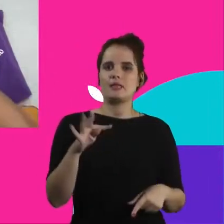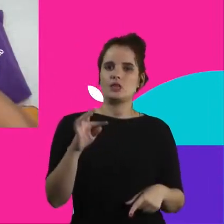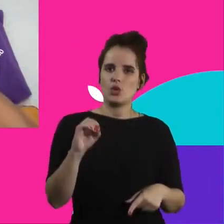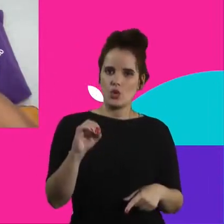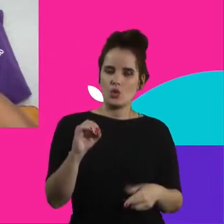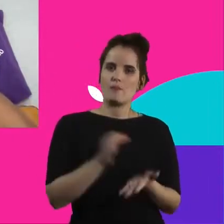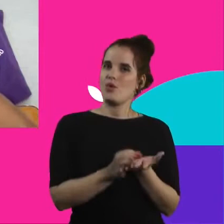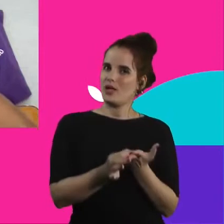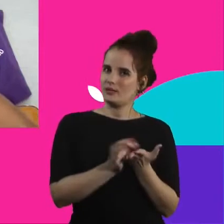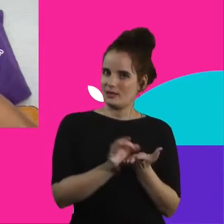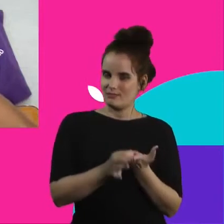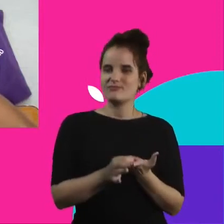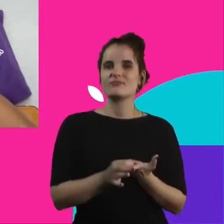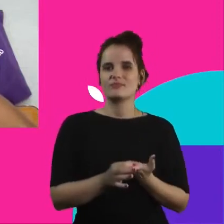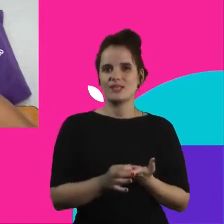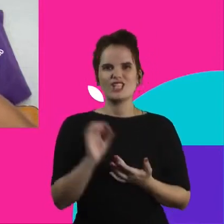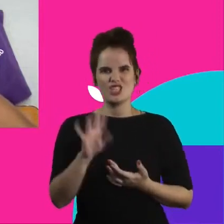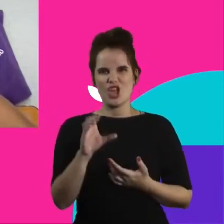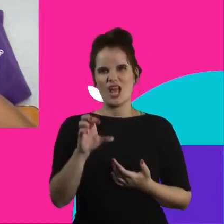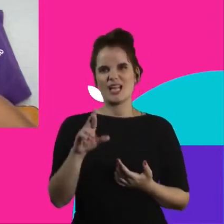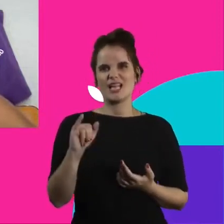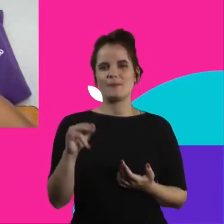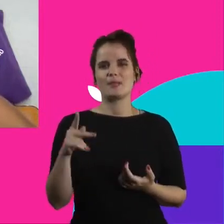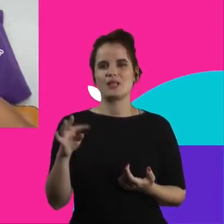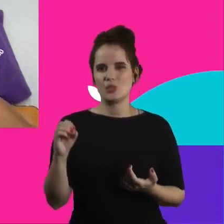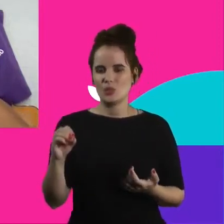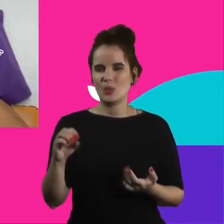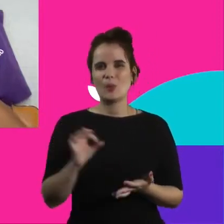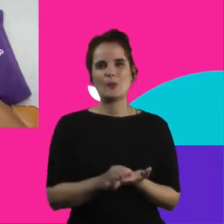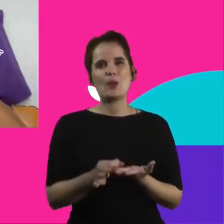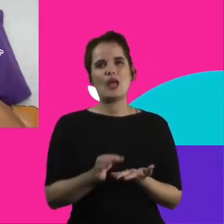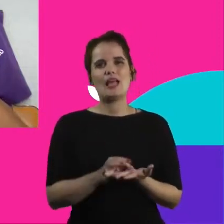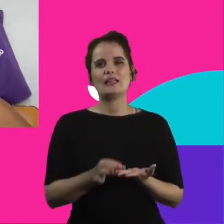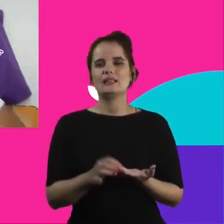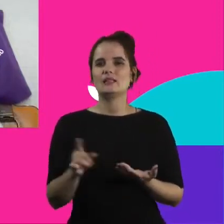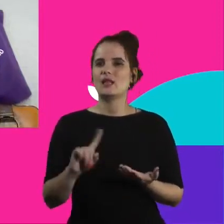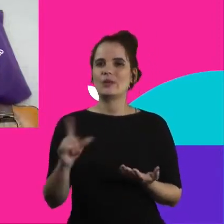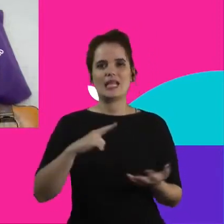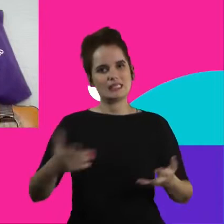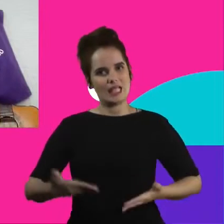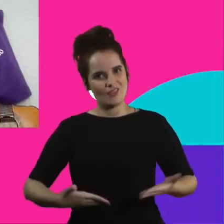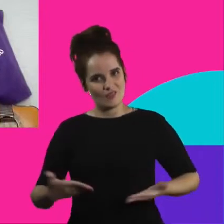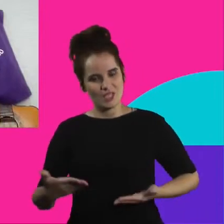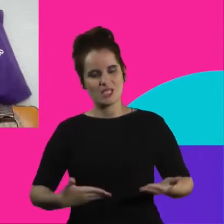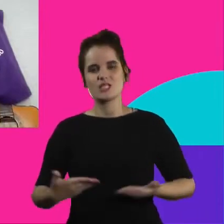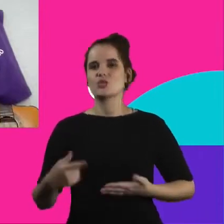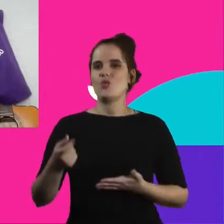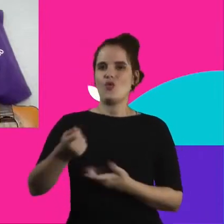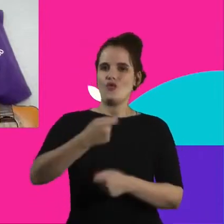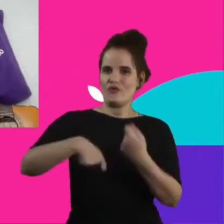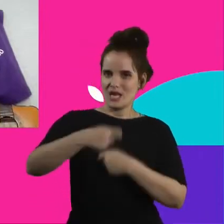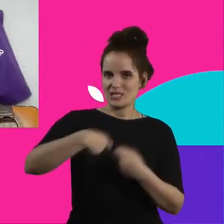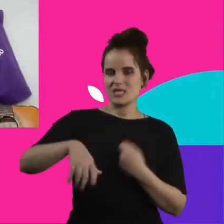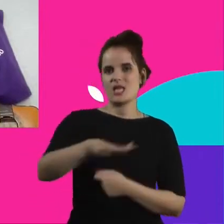mundo. Muitos não são só criptomoedas, são serviços financeiros descentralizados, né, que a gente